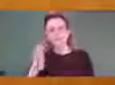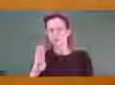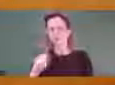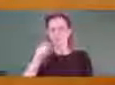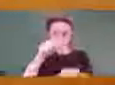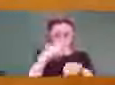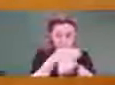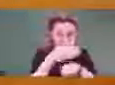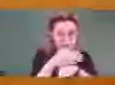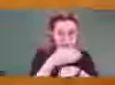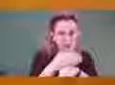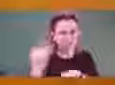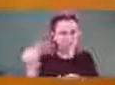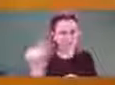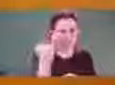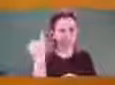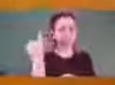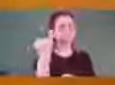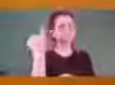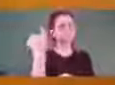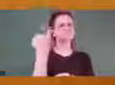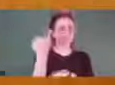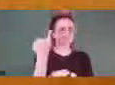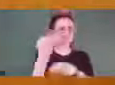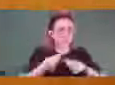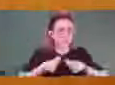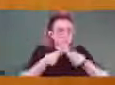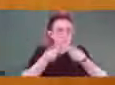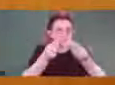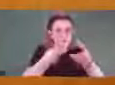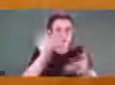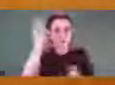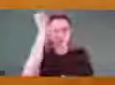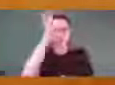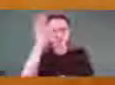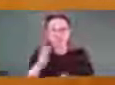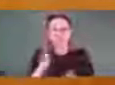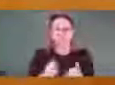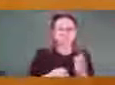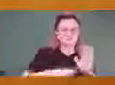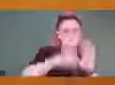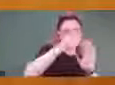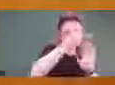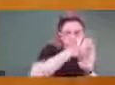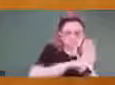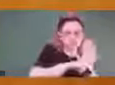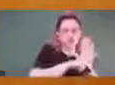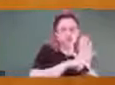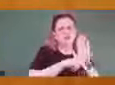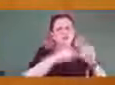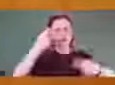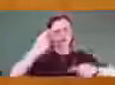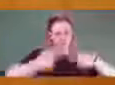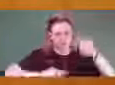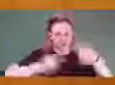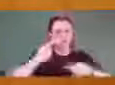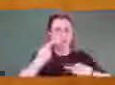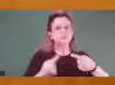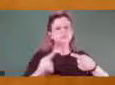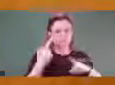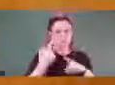para nós oferecermos ao Brasil o melhor o programa partidário que pudermos por que o Brasil merece